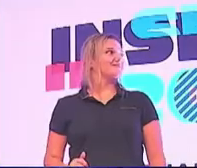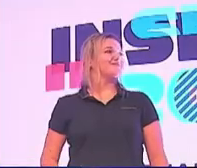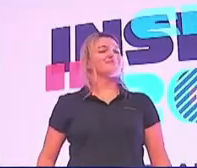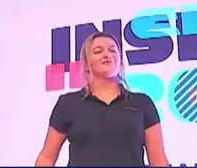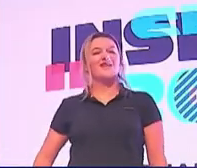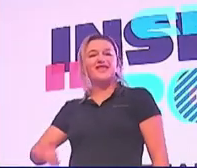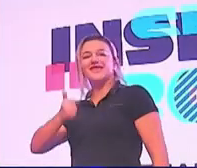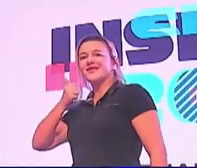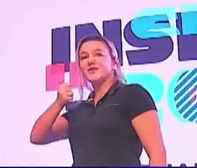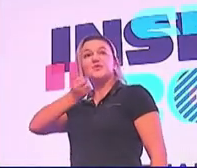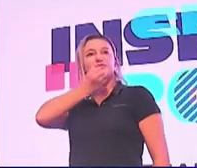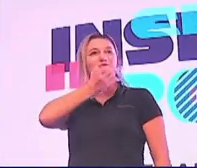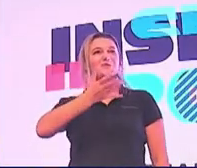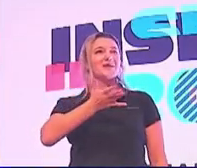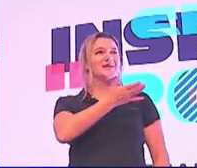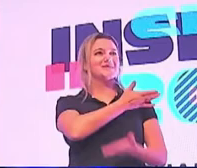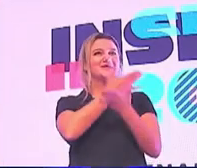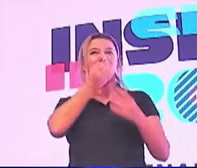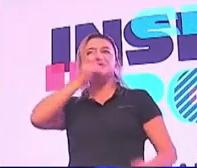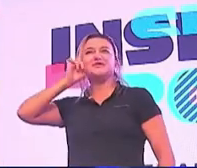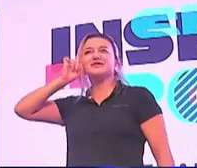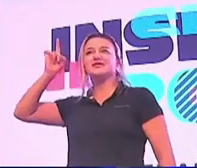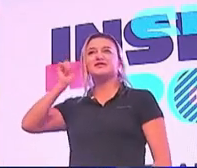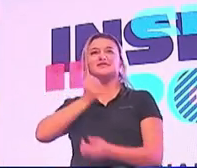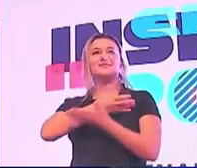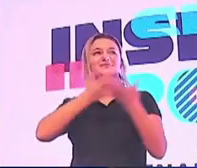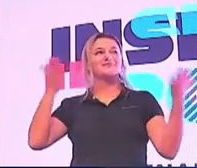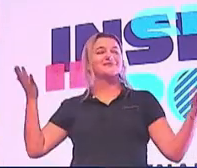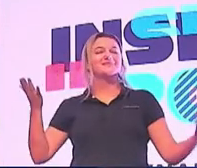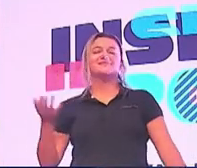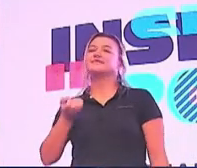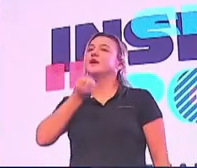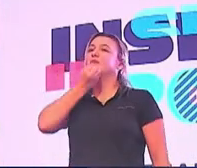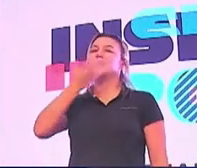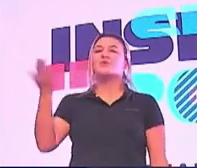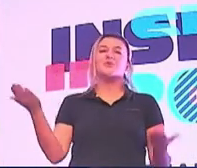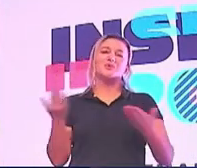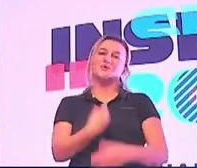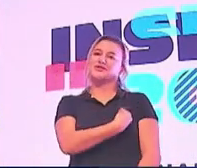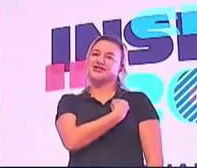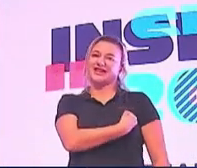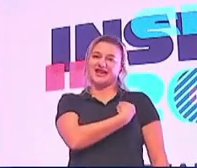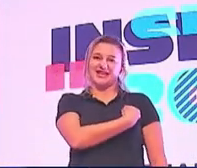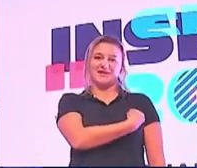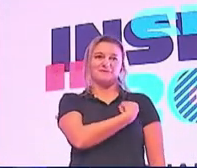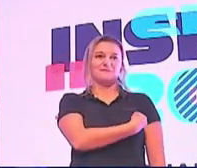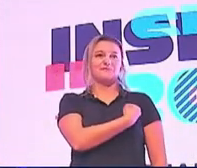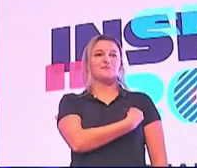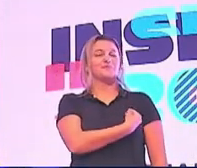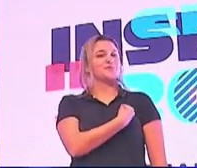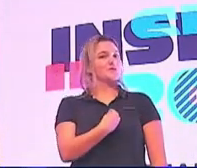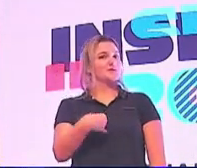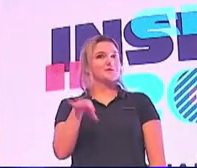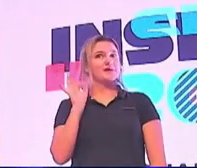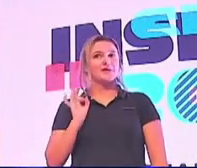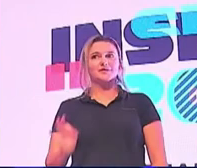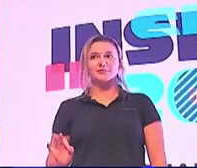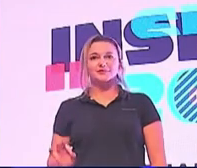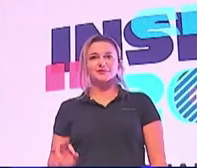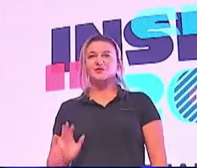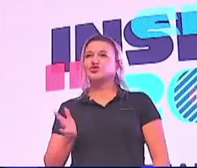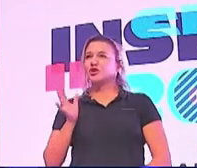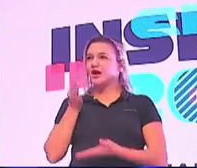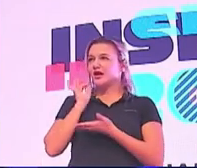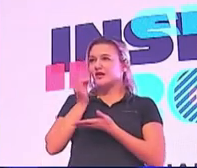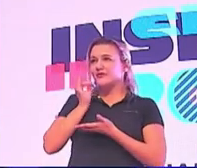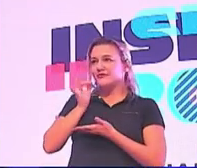Valeu! Tudo bom, gente? Bom dia! Muito bom estar aqui com vocês hoje. Tudo certo? Tomaram o café da